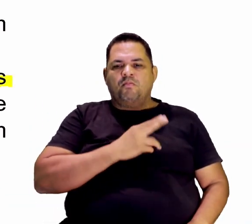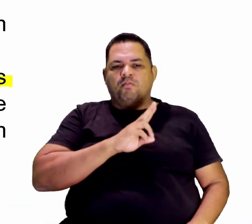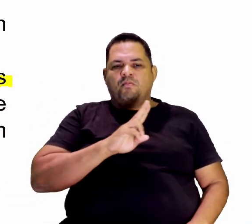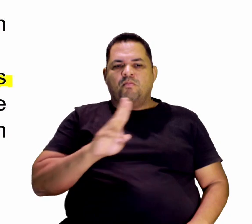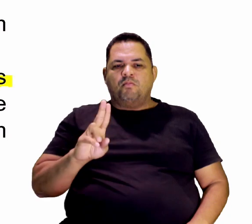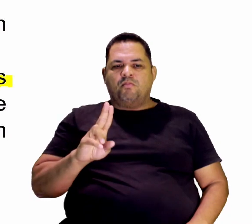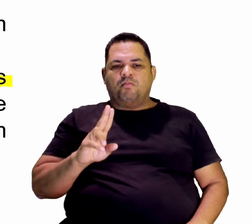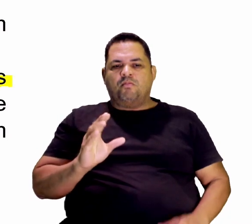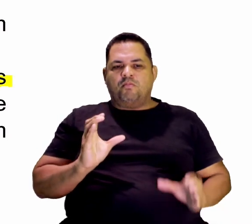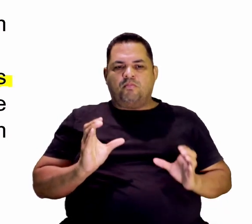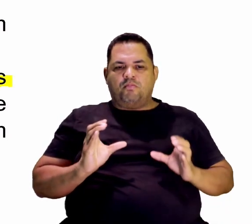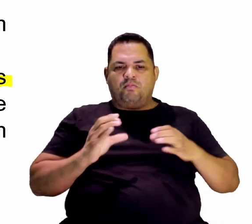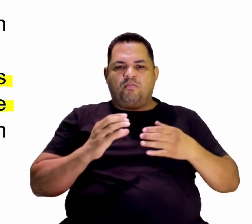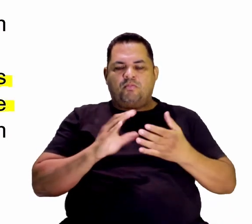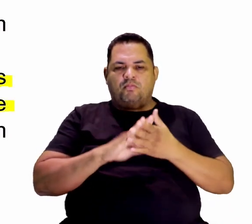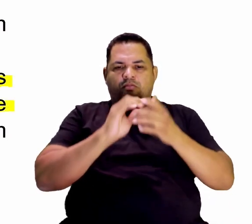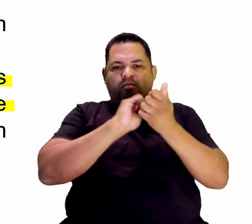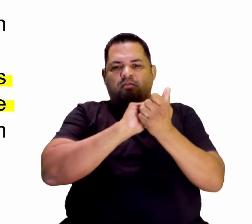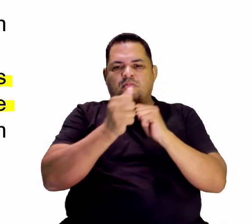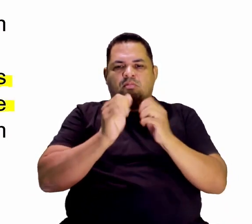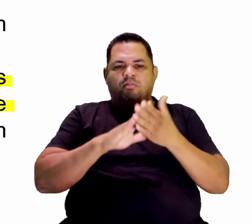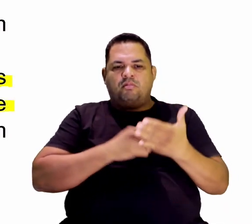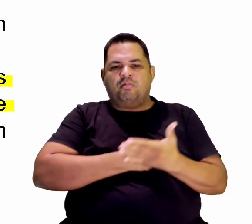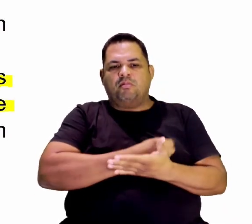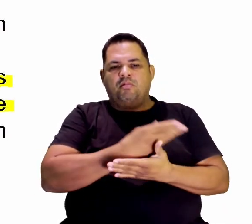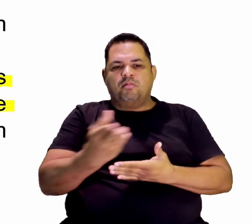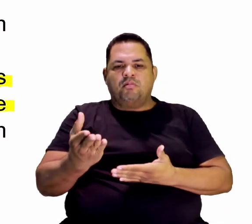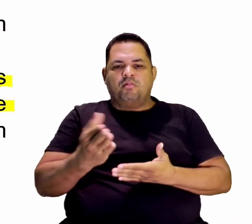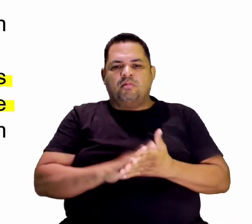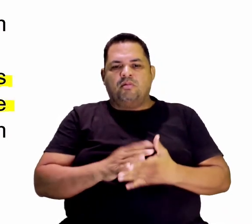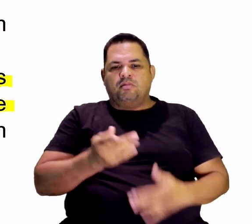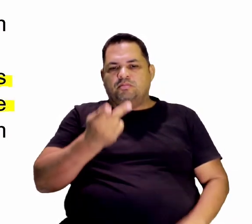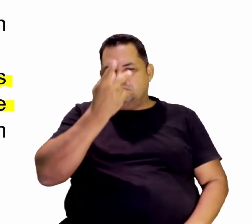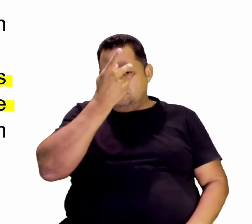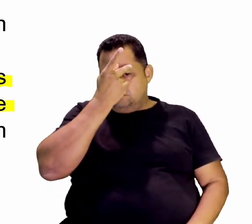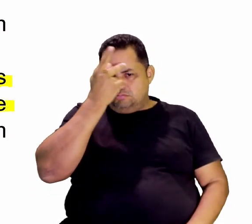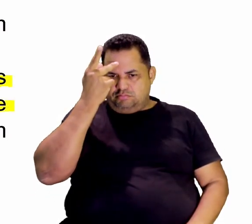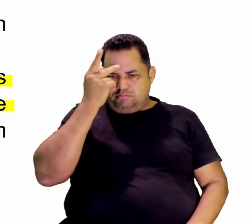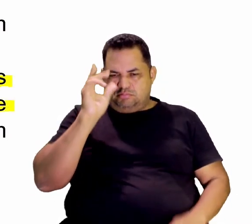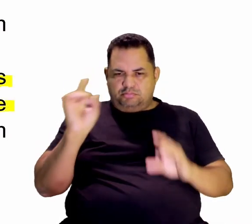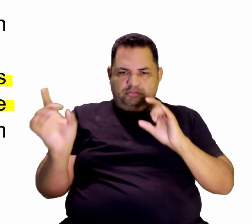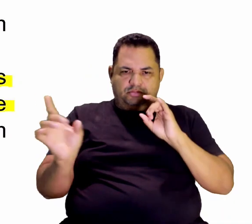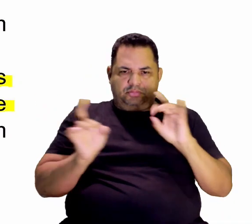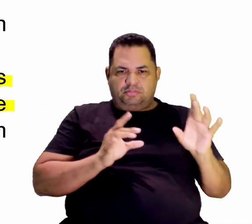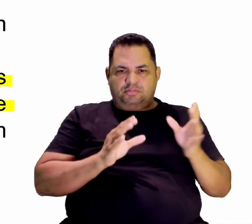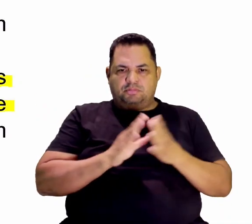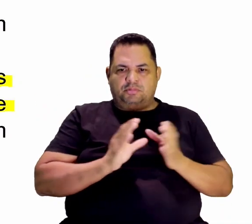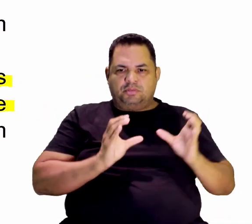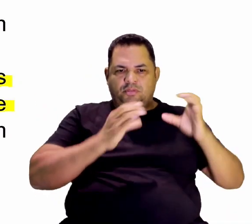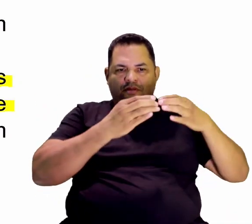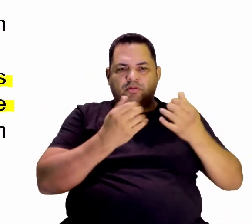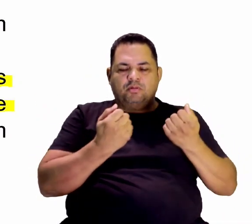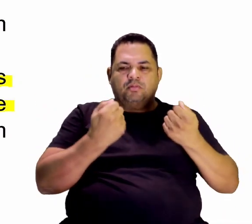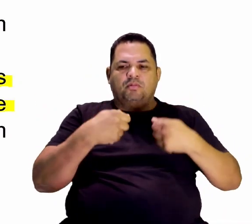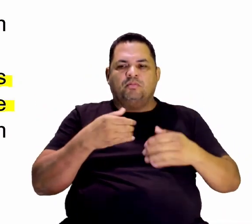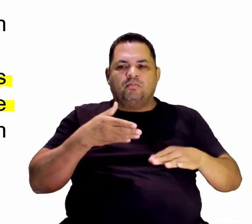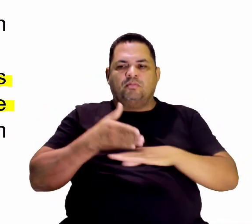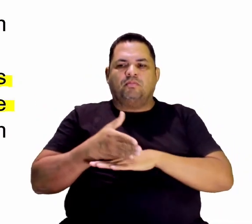ele é disputado por atletas com paralisia cerebral, olha lá. O futebol